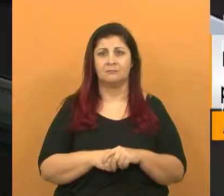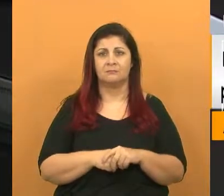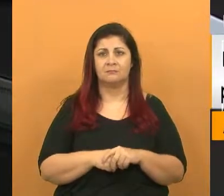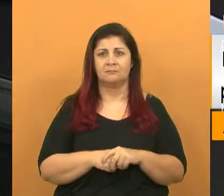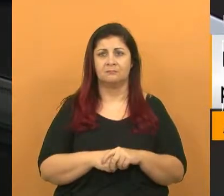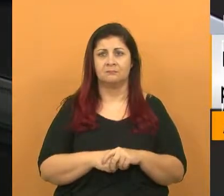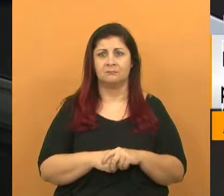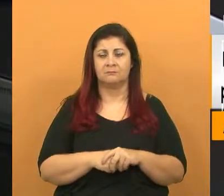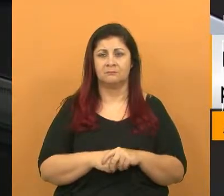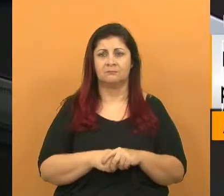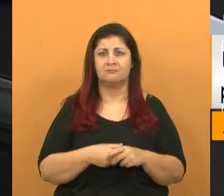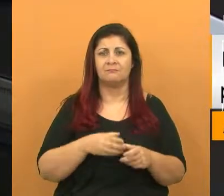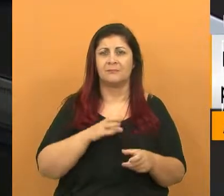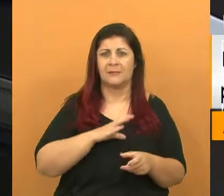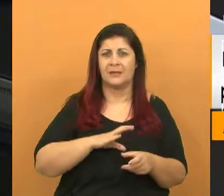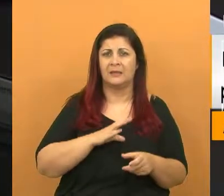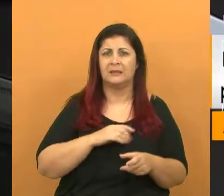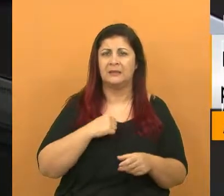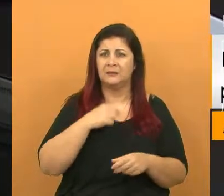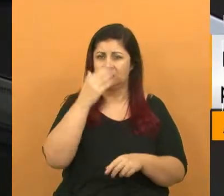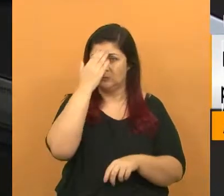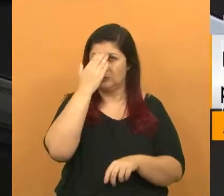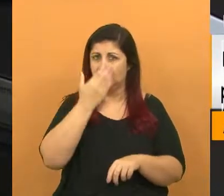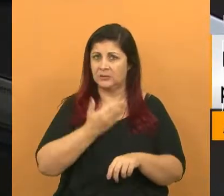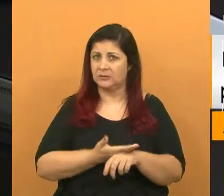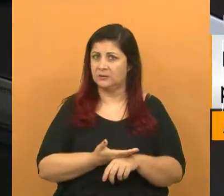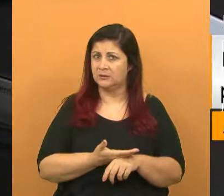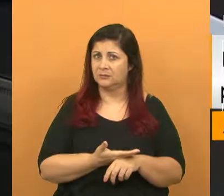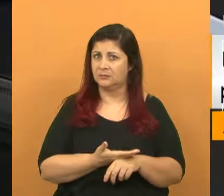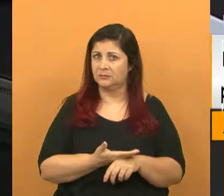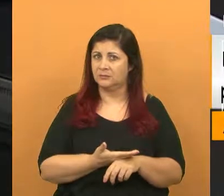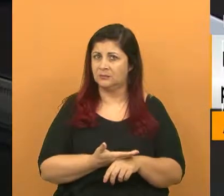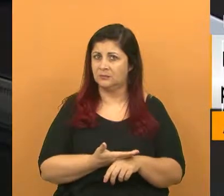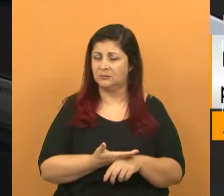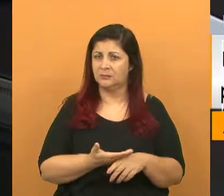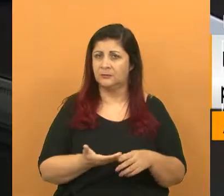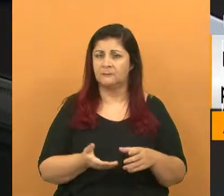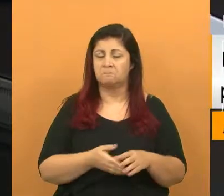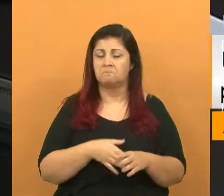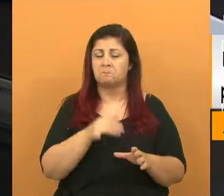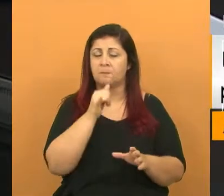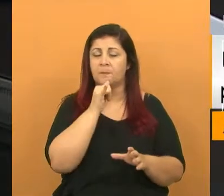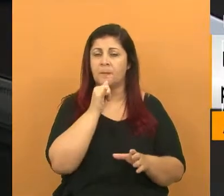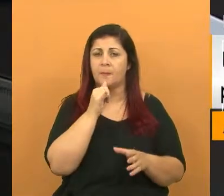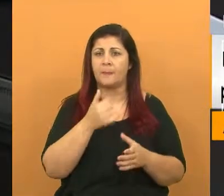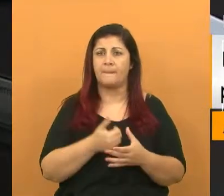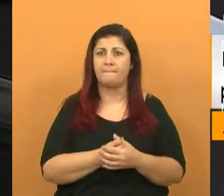E a cidade, eu acredito que ela comporta. Eu pego agora como exemplo